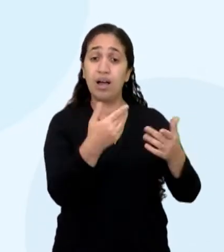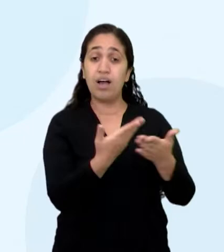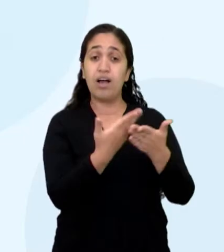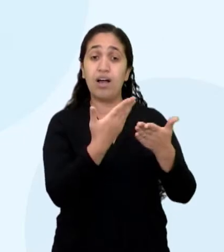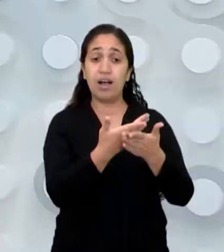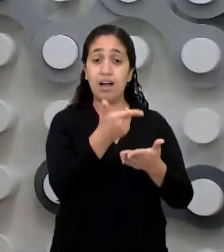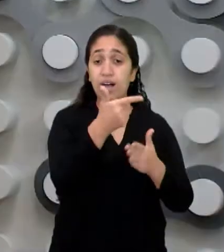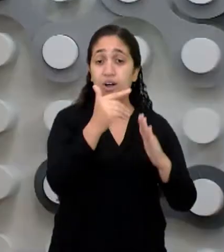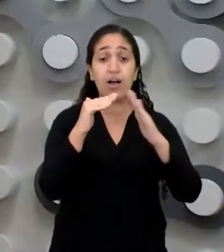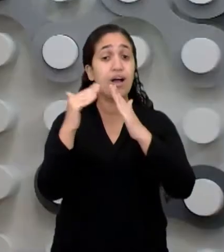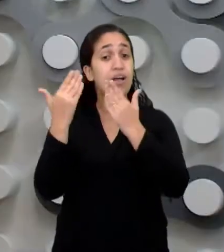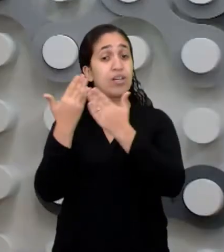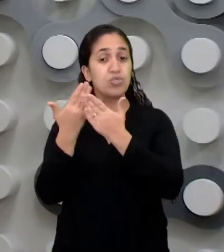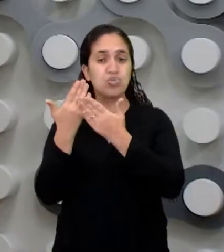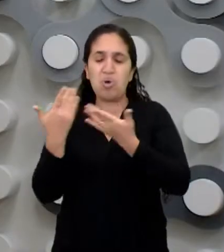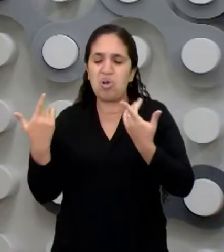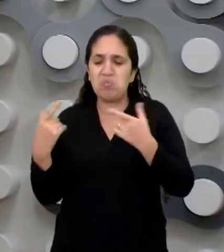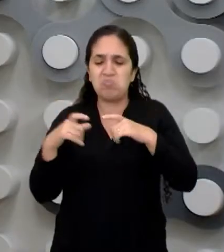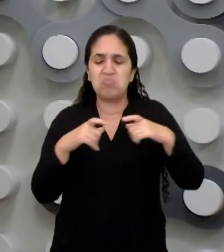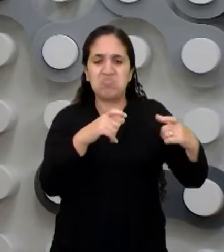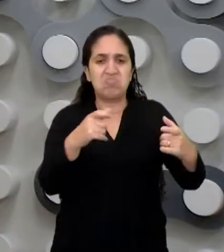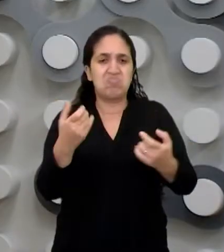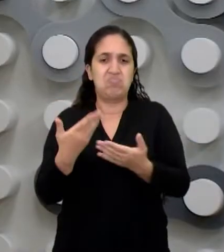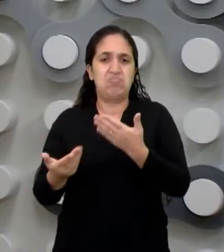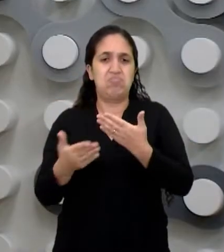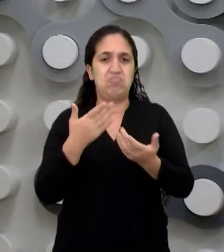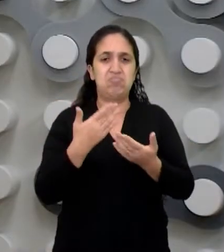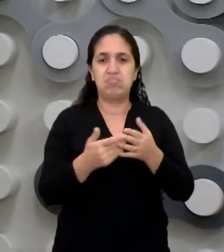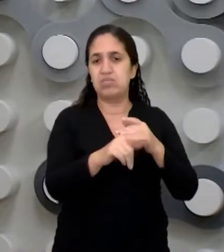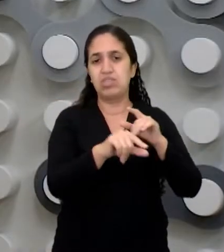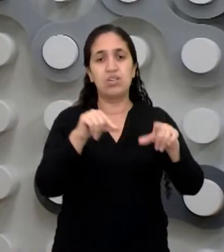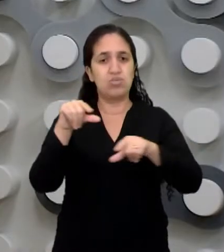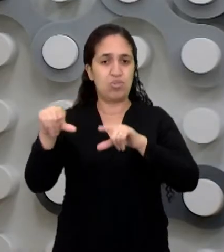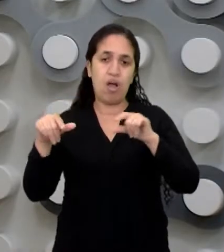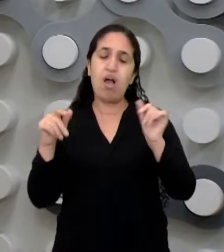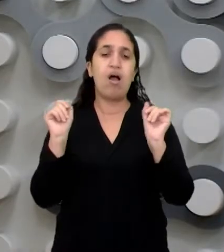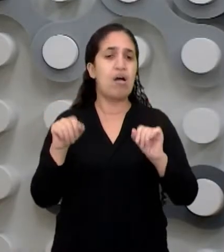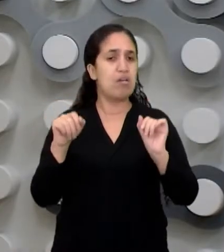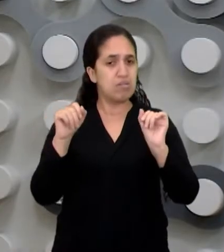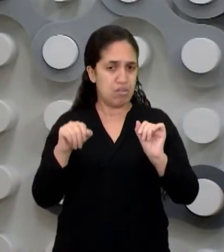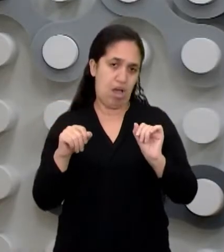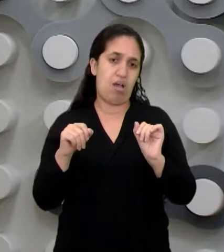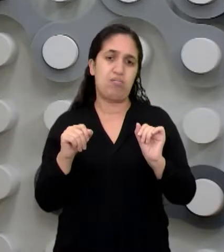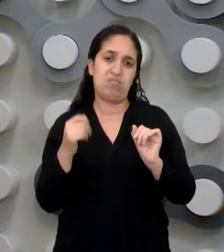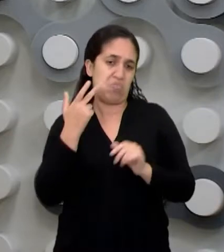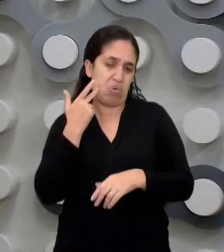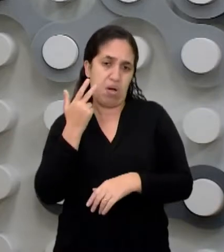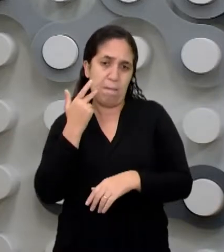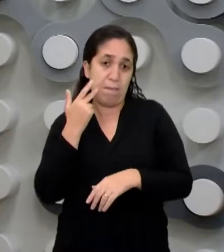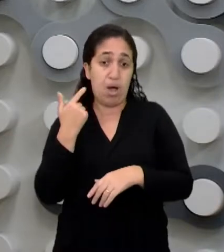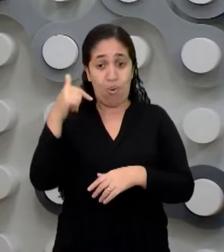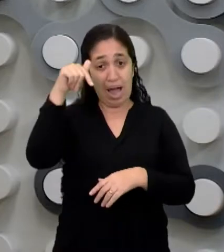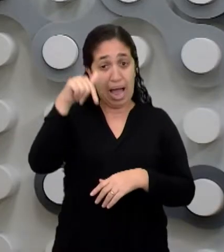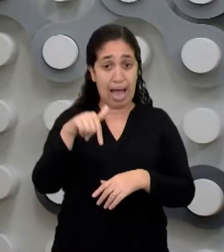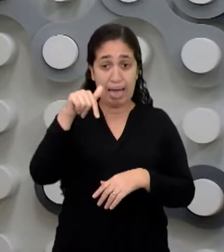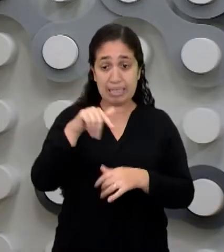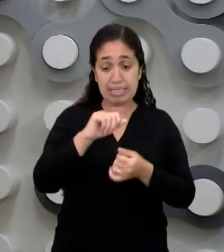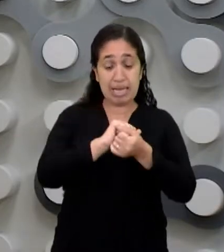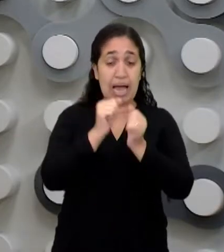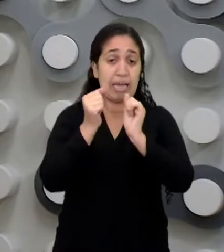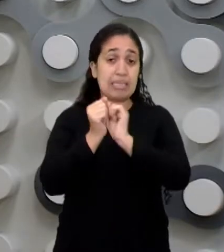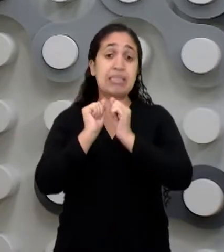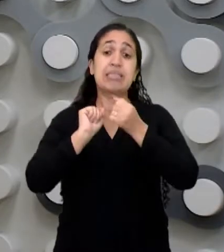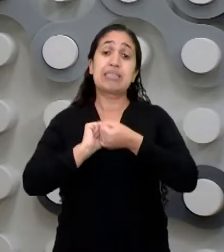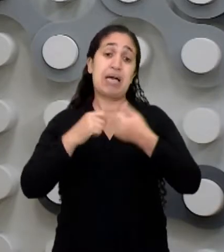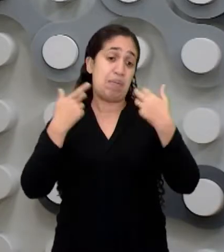na escola de vocês ou no local que vocês escolherem, dá para fazer no estilo convencional. Aqui no estúdio a gente teve que adaptar um pouquinho,